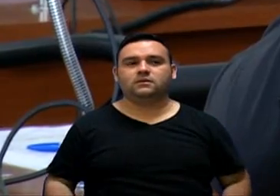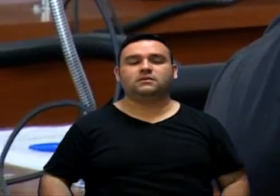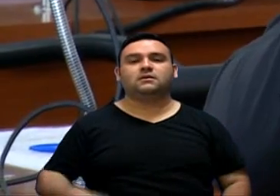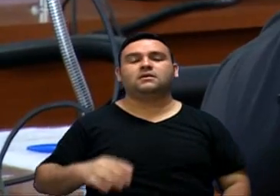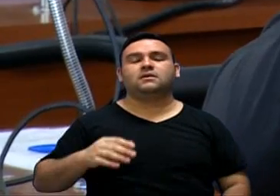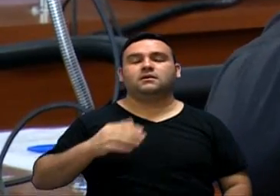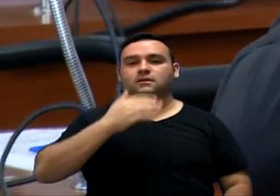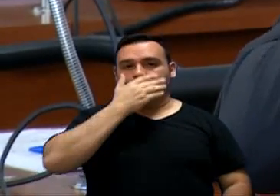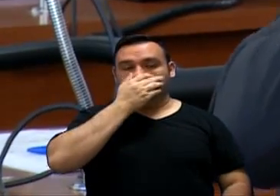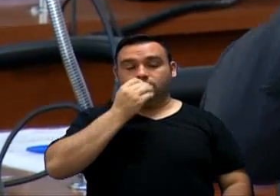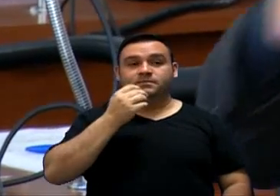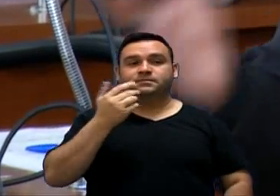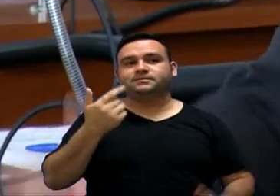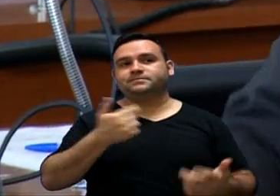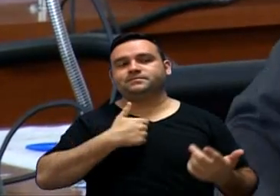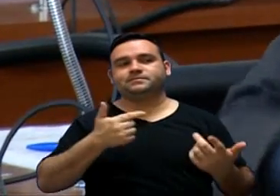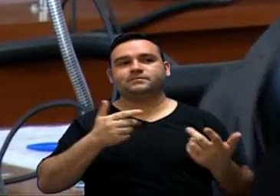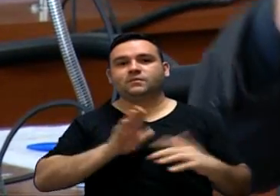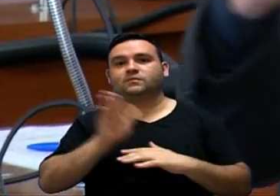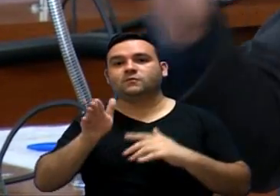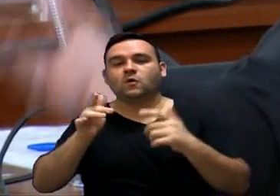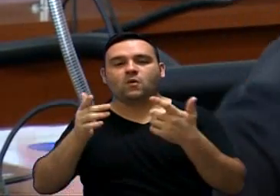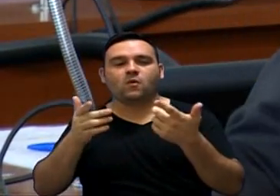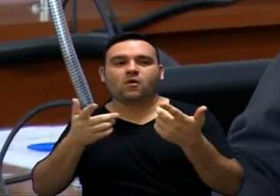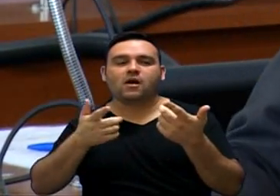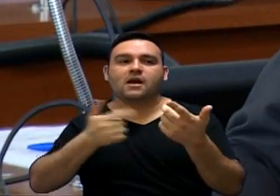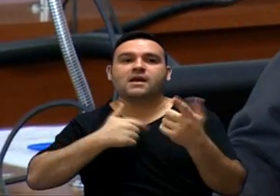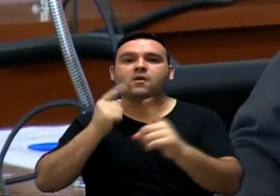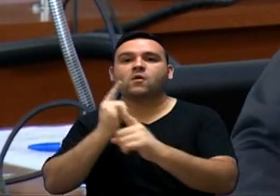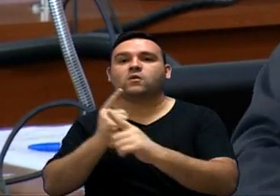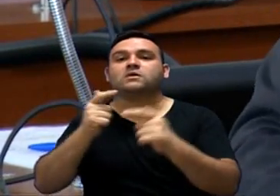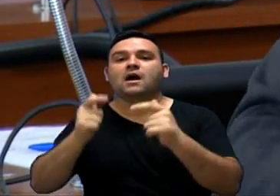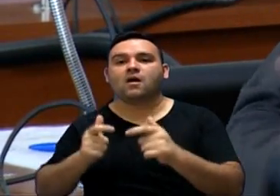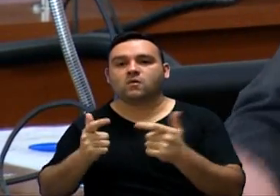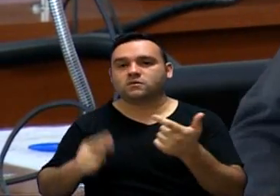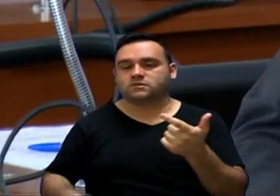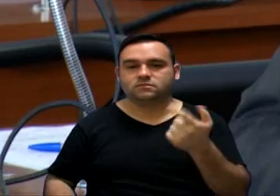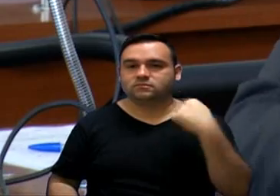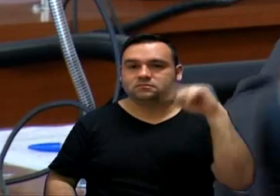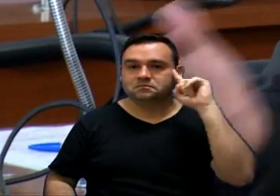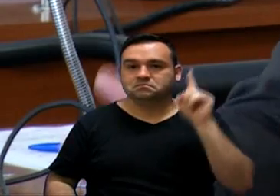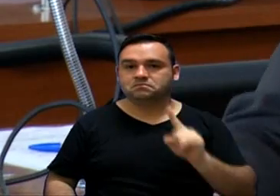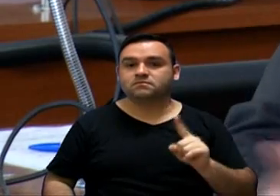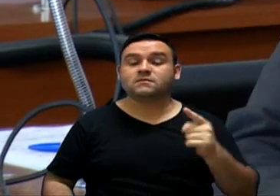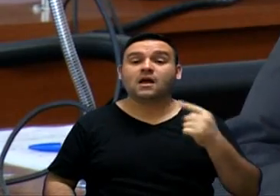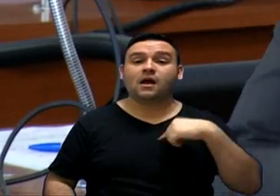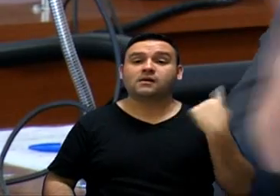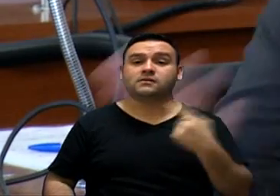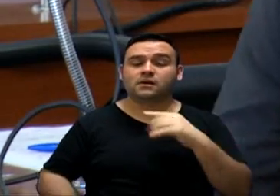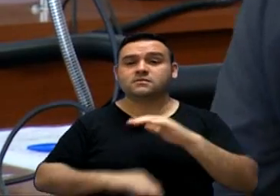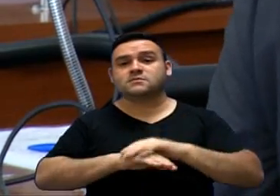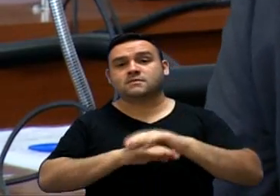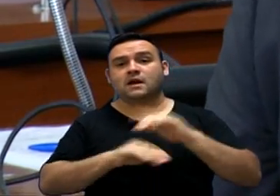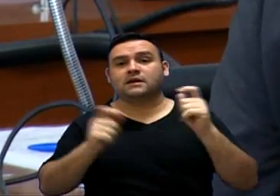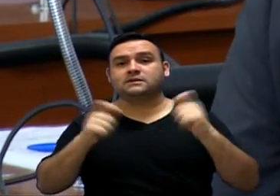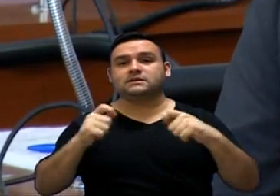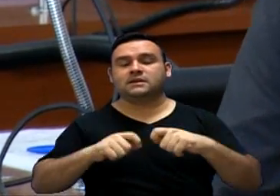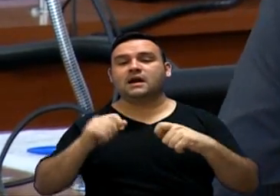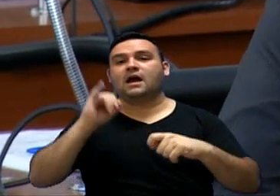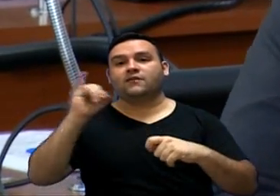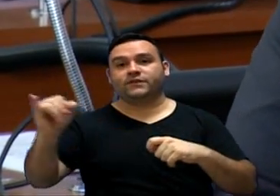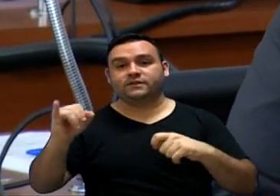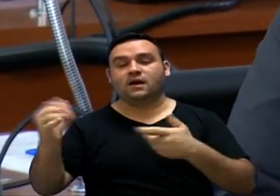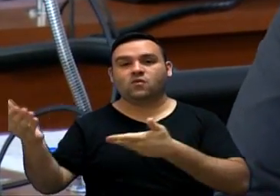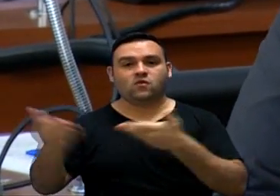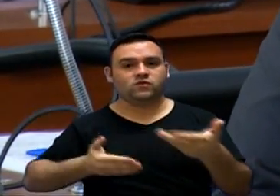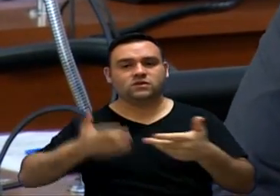deixa o vereador concluir, por favor, nós temos outros inscritos. Aonde eu pudesse ir, aonde eu poderia encontrá-la. Então, a gente fez de uma forma que a gente conseguisse notificar ela